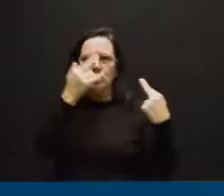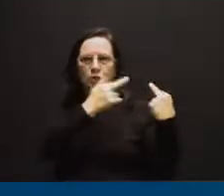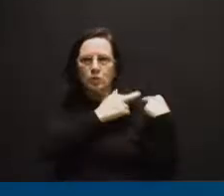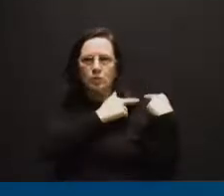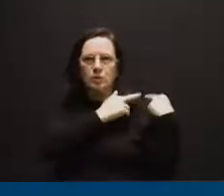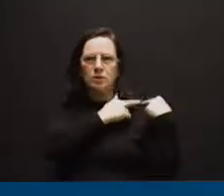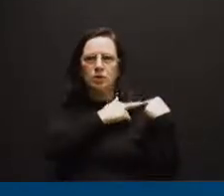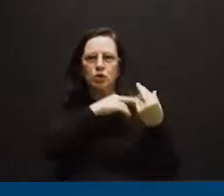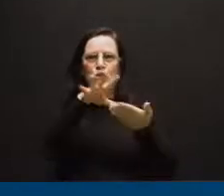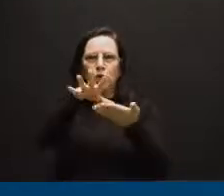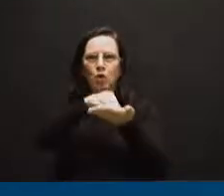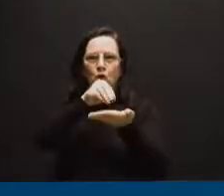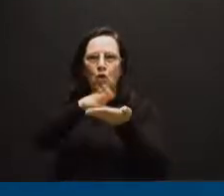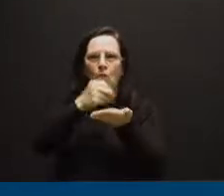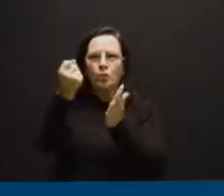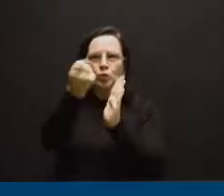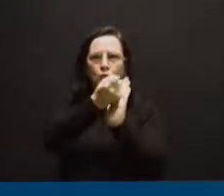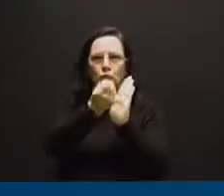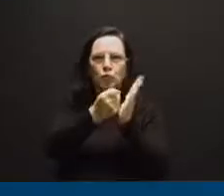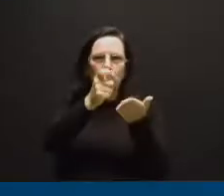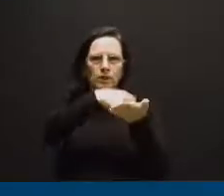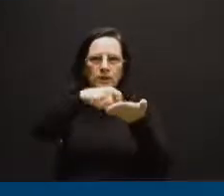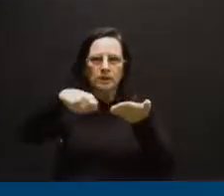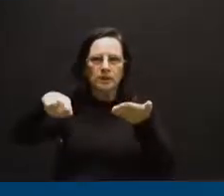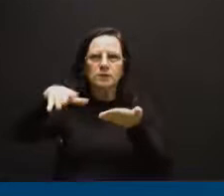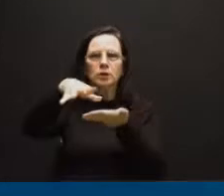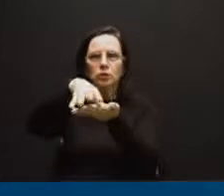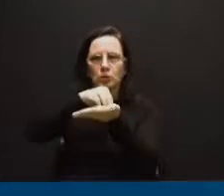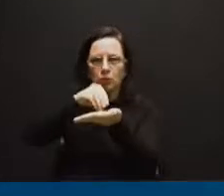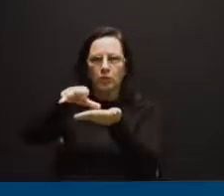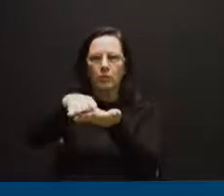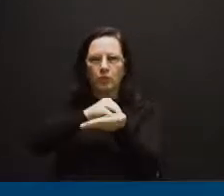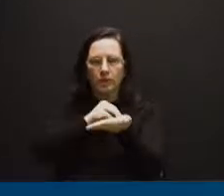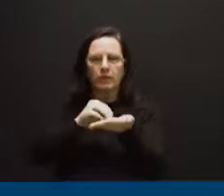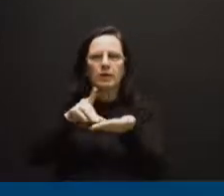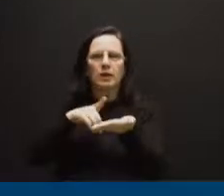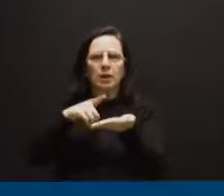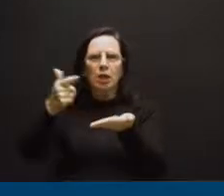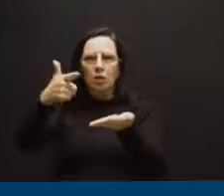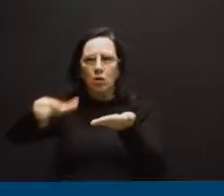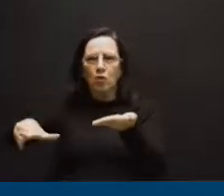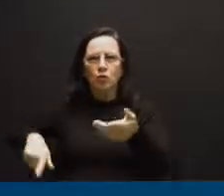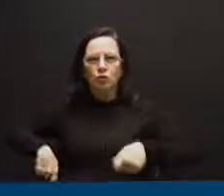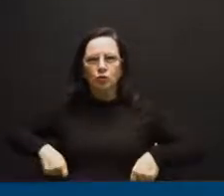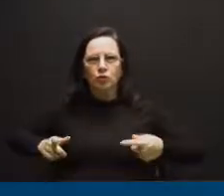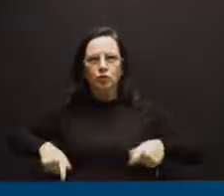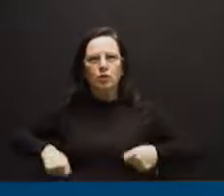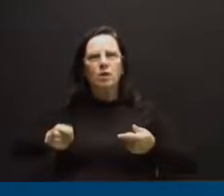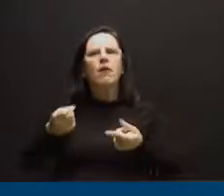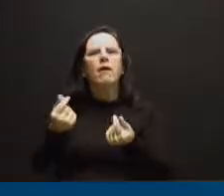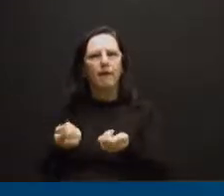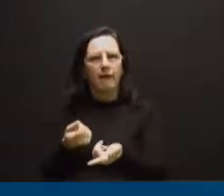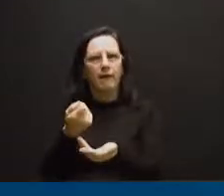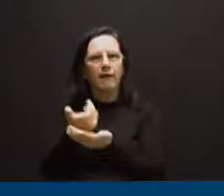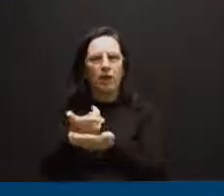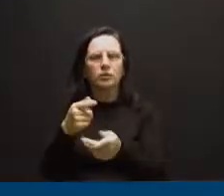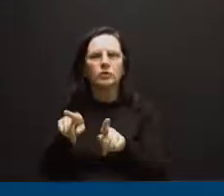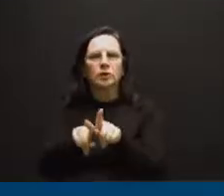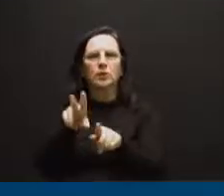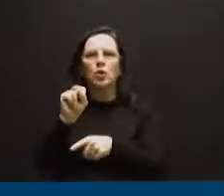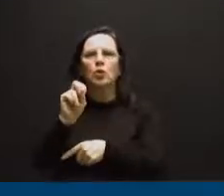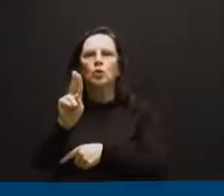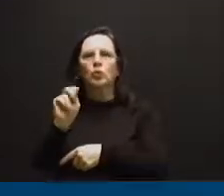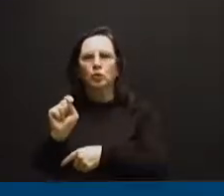cópias dos documentos assinados por estes bem como das despesas custodiados pelo sus